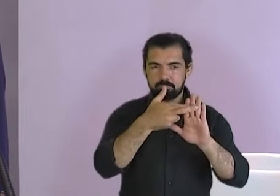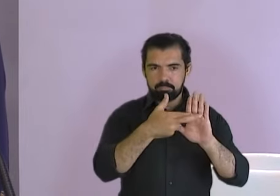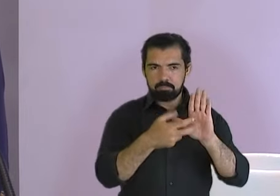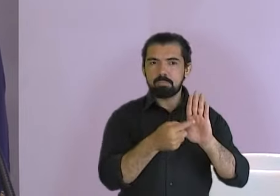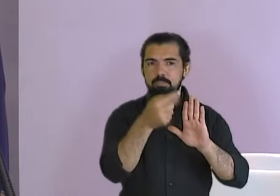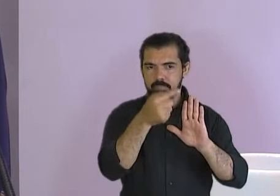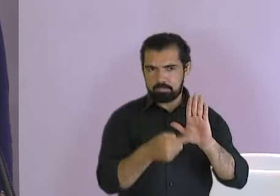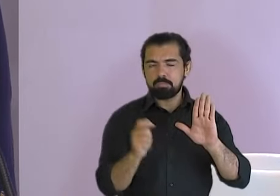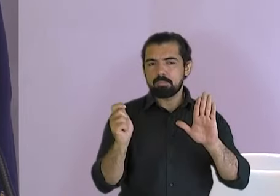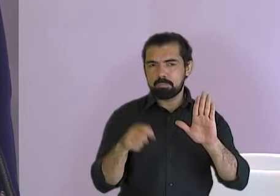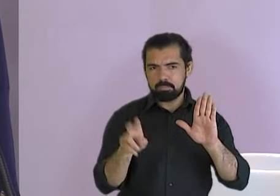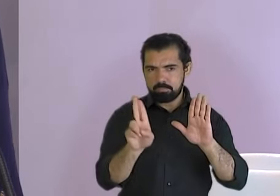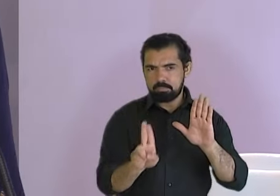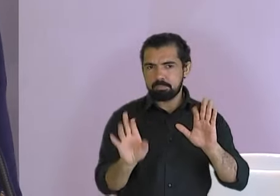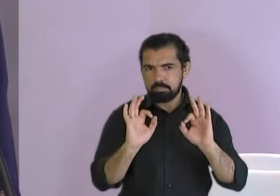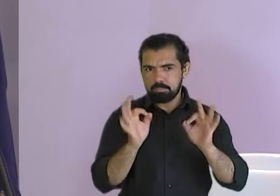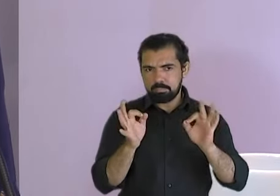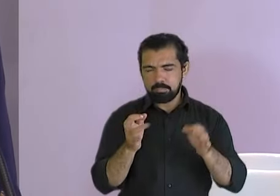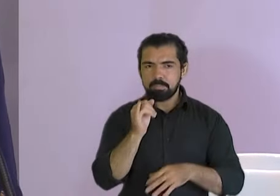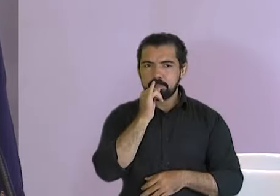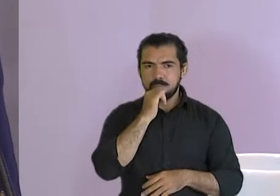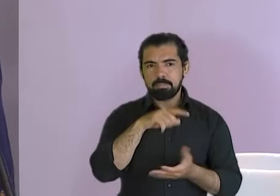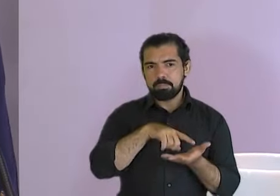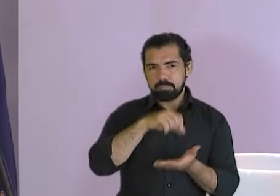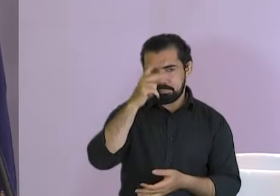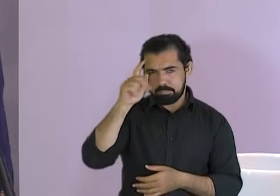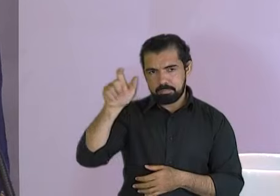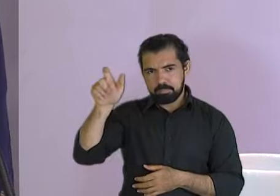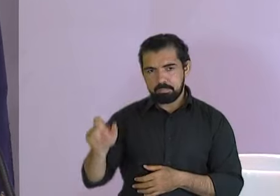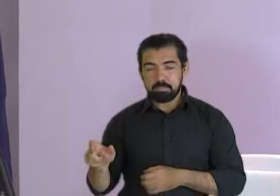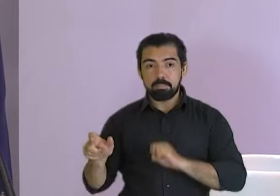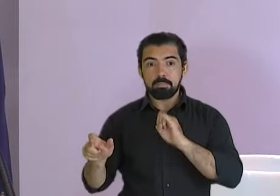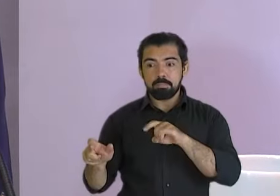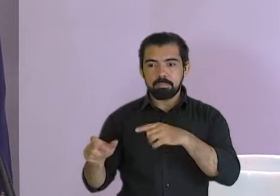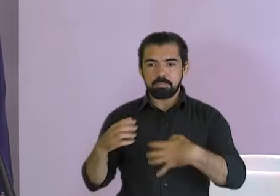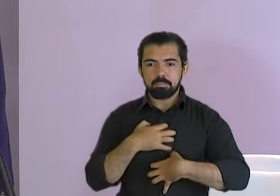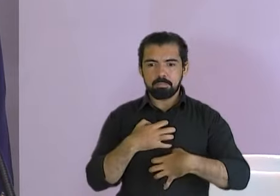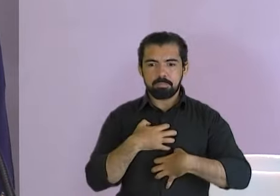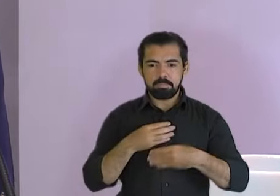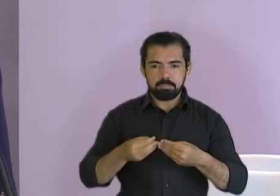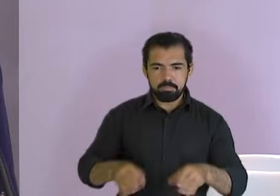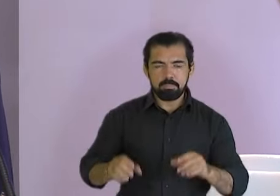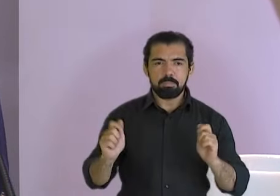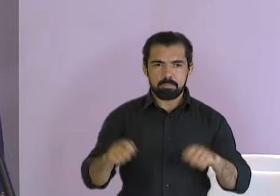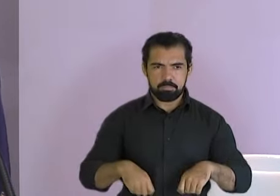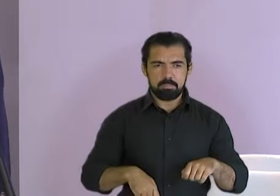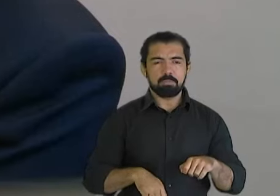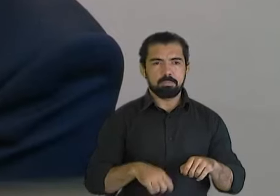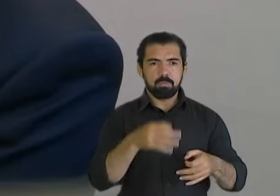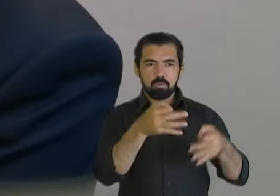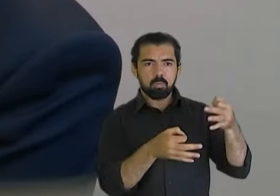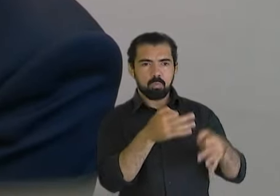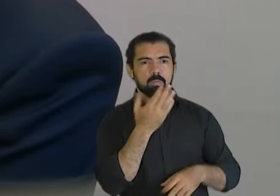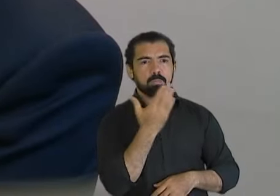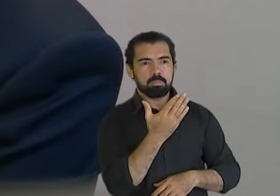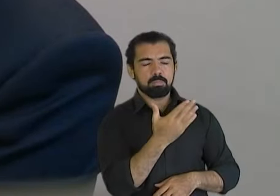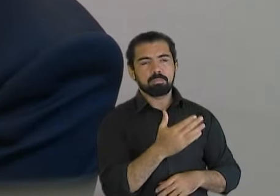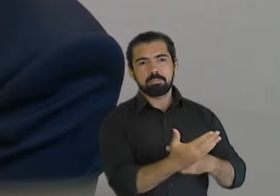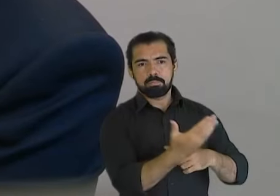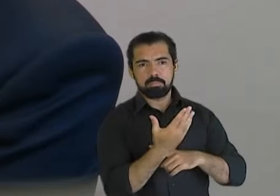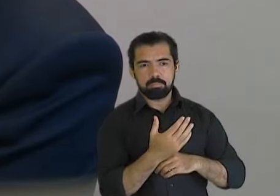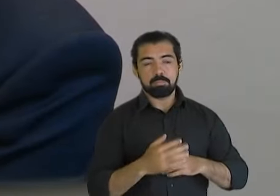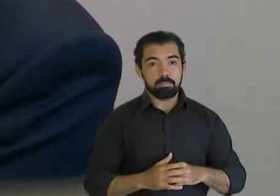ser acionados, né? Ou de repente, assim, um apostador sente que foi lesado, ele pode acionar a justiça. Pronto, pode. Mesmo os